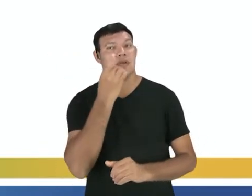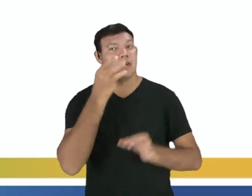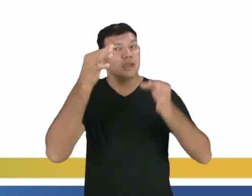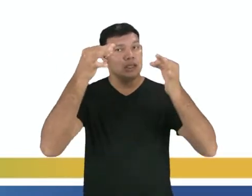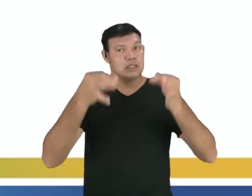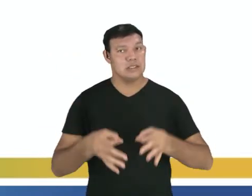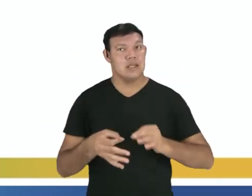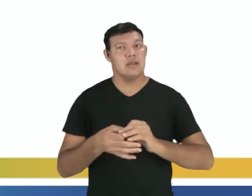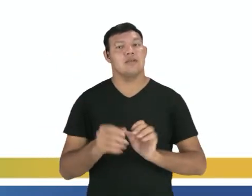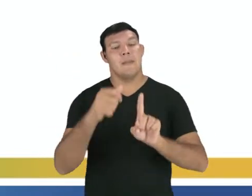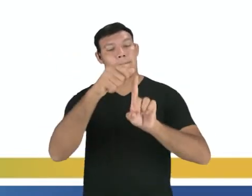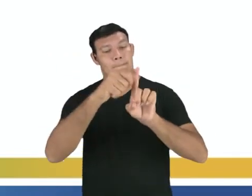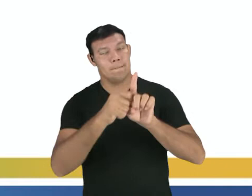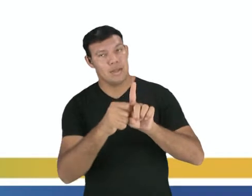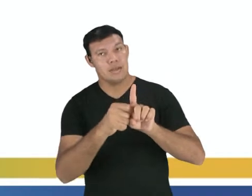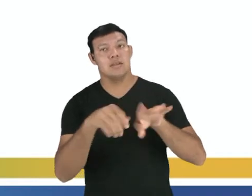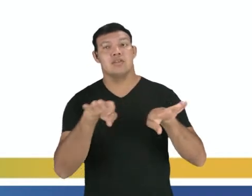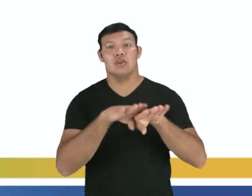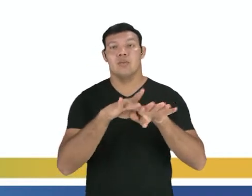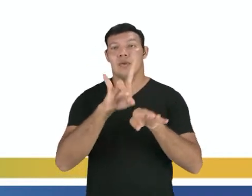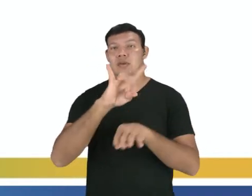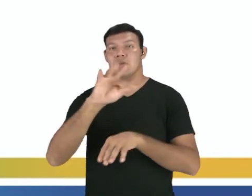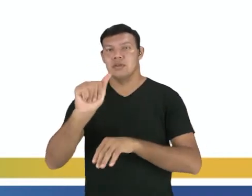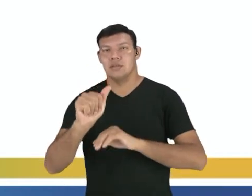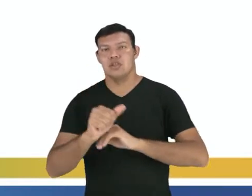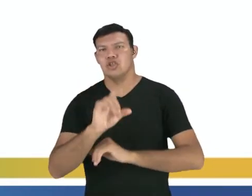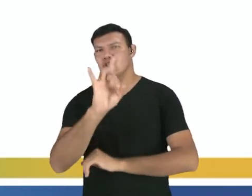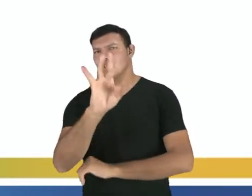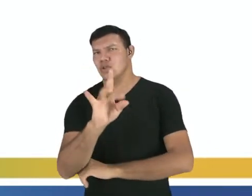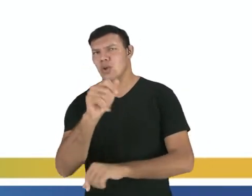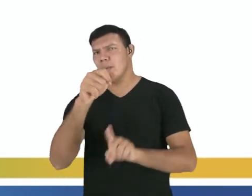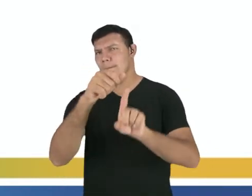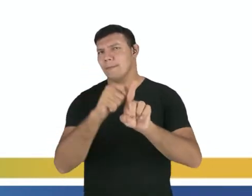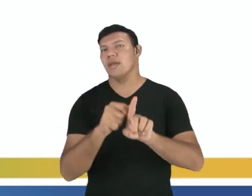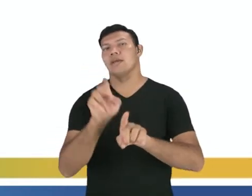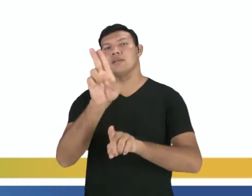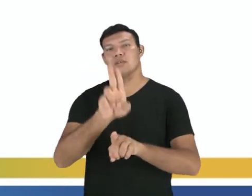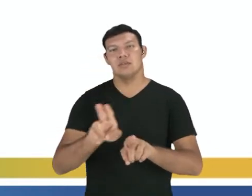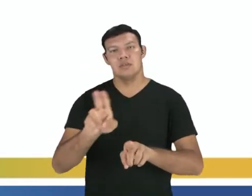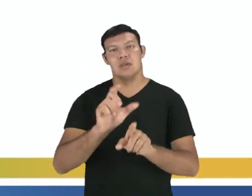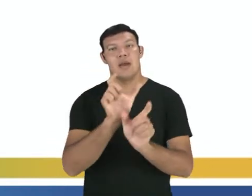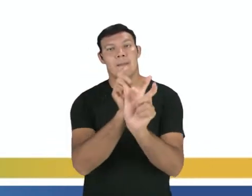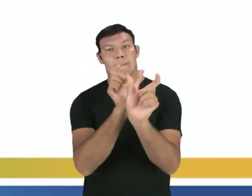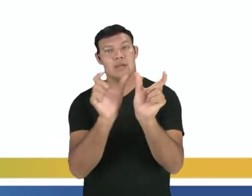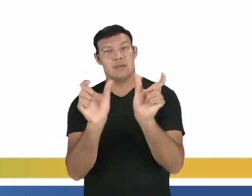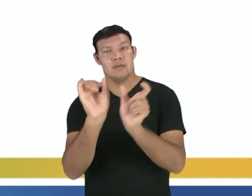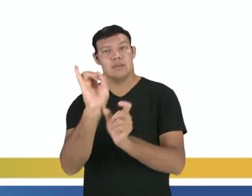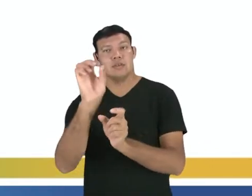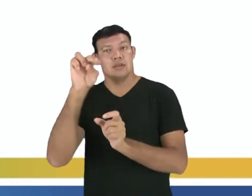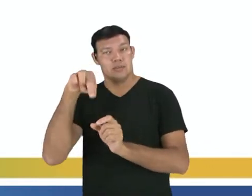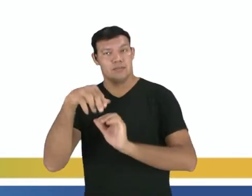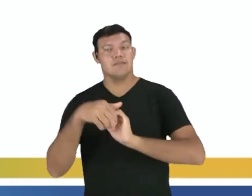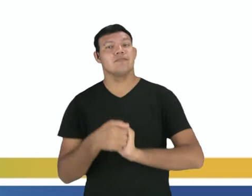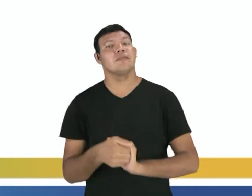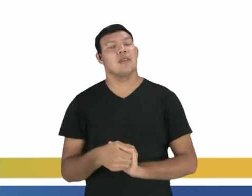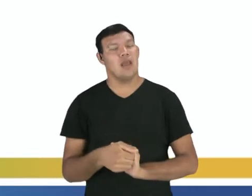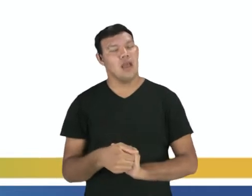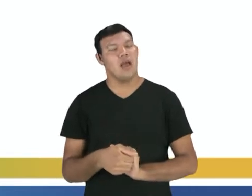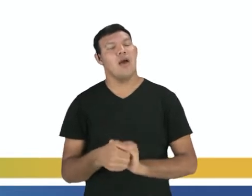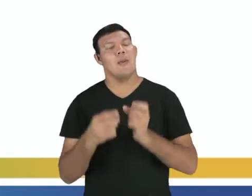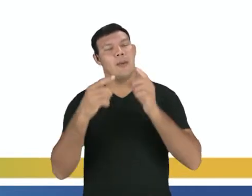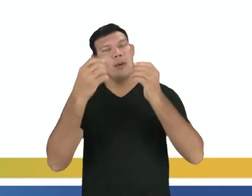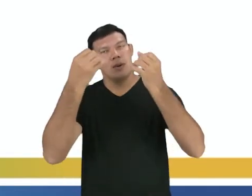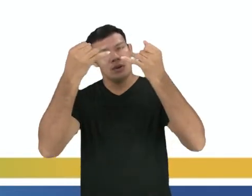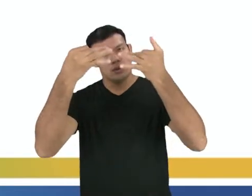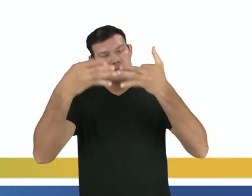dia se fosse apenas um mês usaria em Ana como nós vamos anterior mas é estou especificando dia